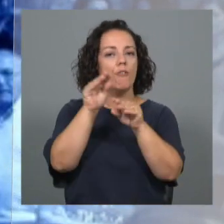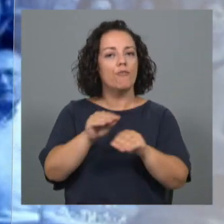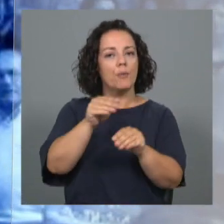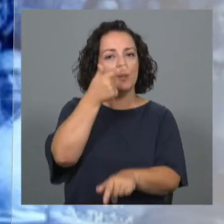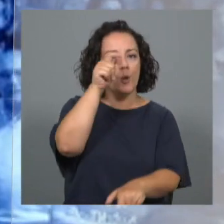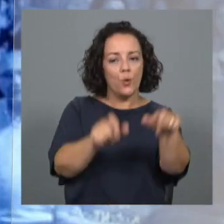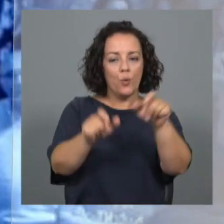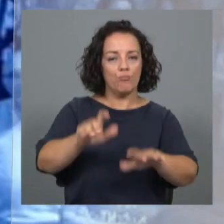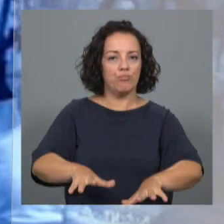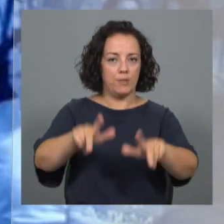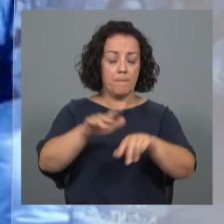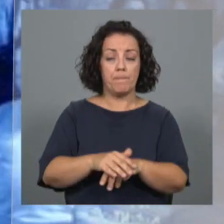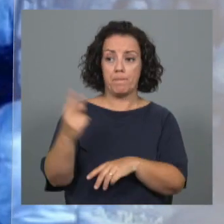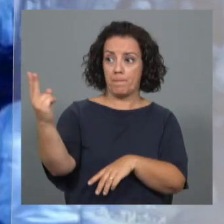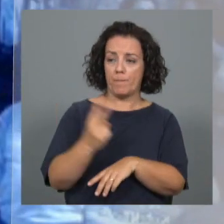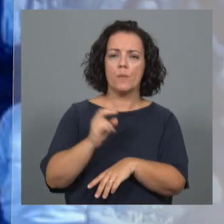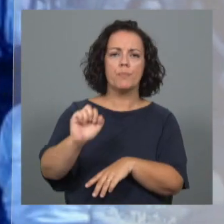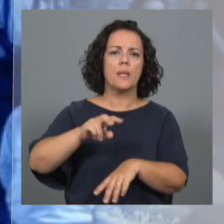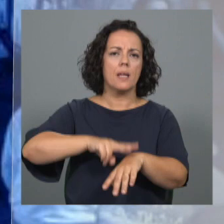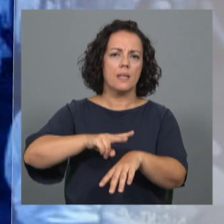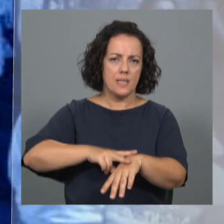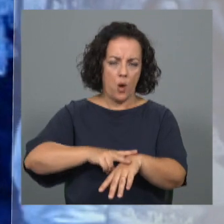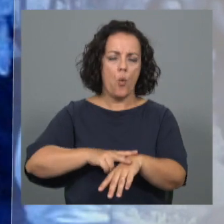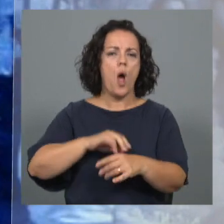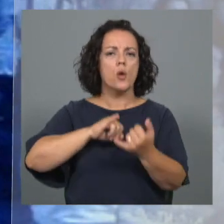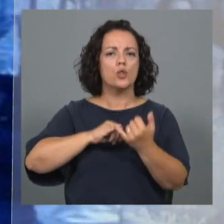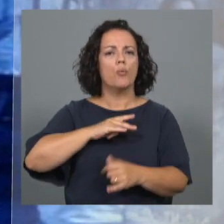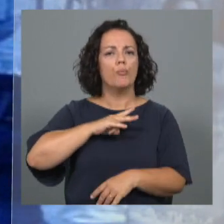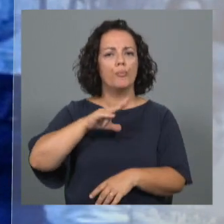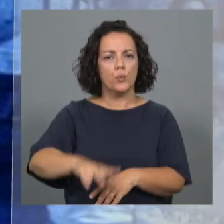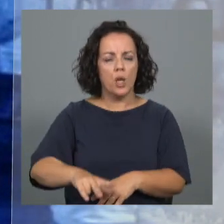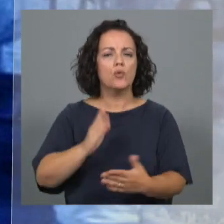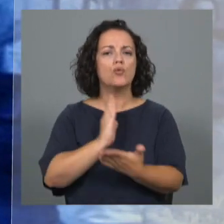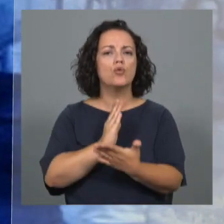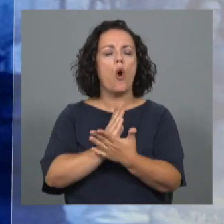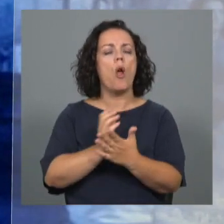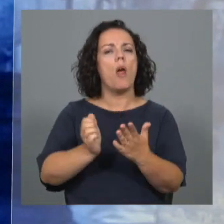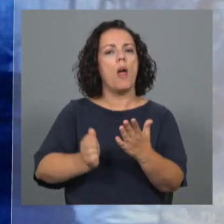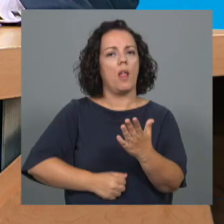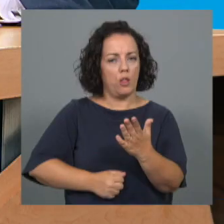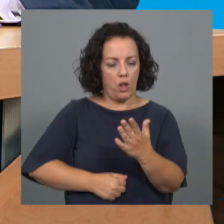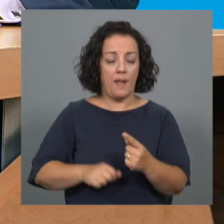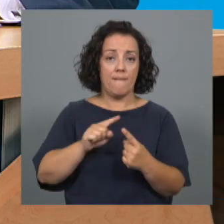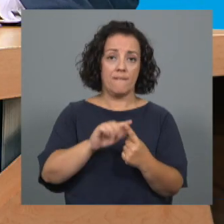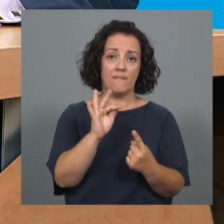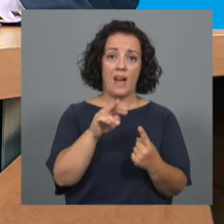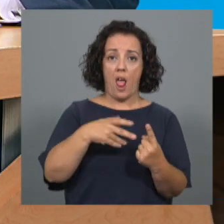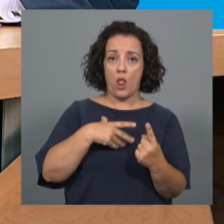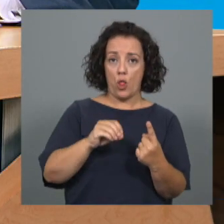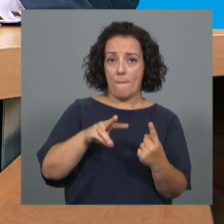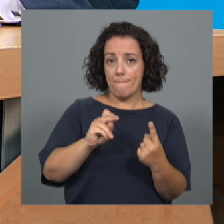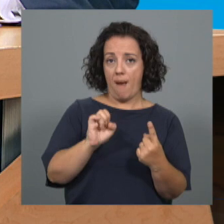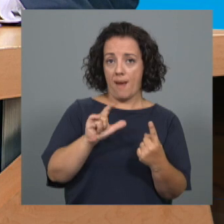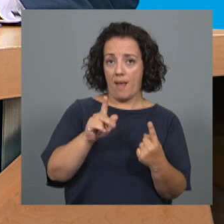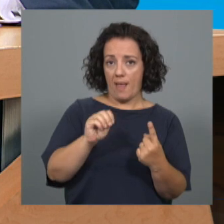dois membros da direção da Associação Portuguesa de Escolas Católicas, Fernando Magalhães, que é o presidente